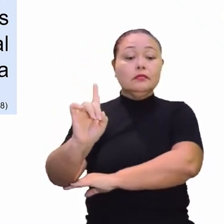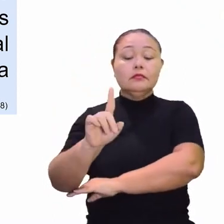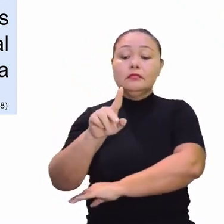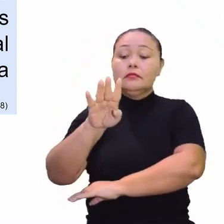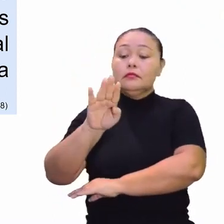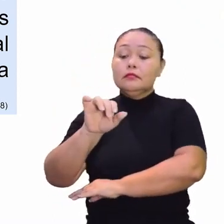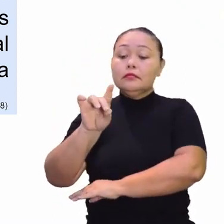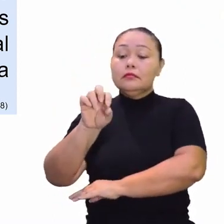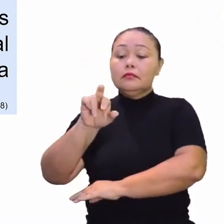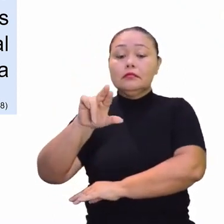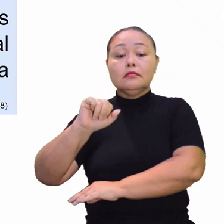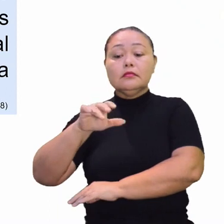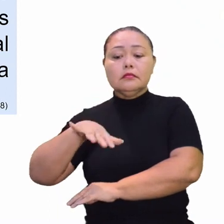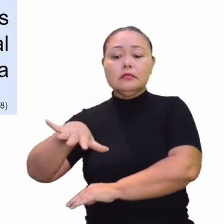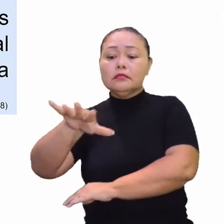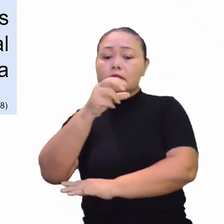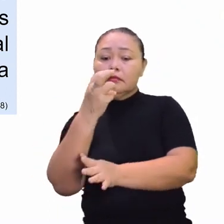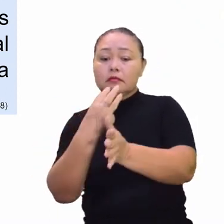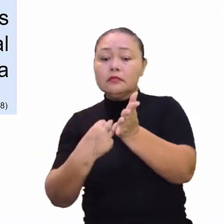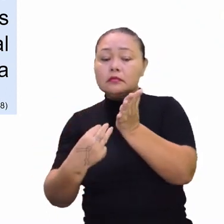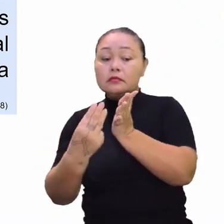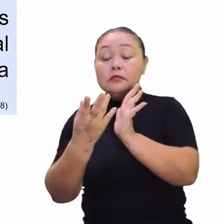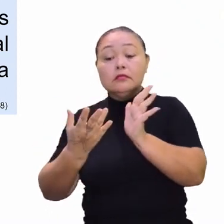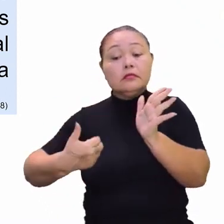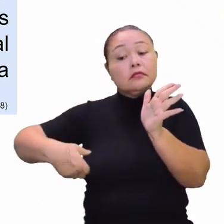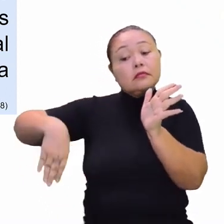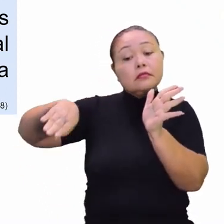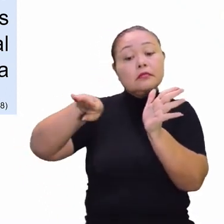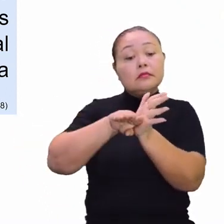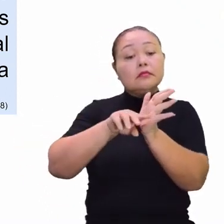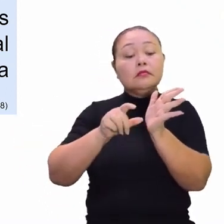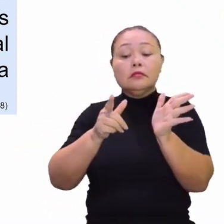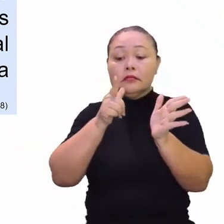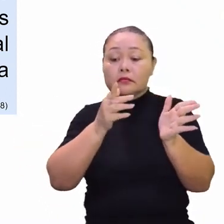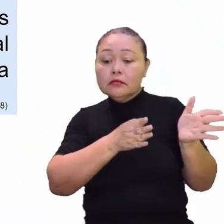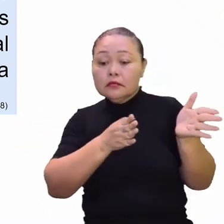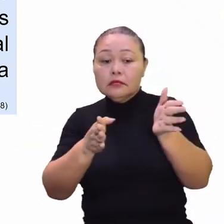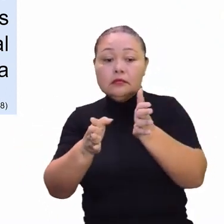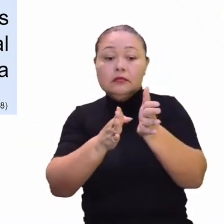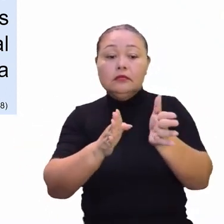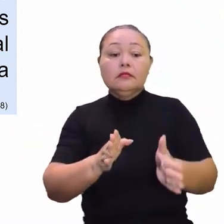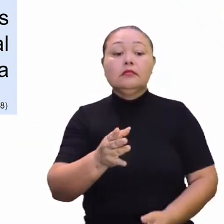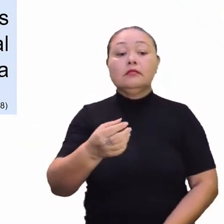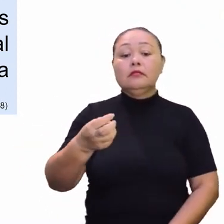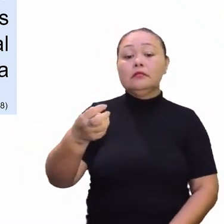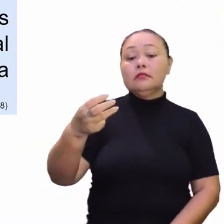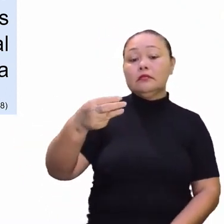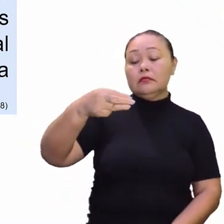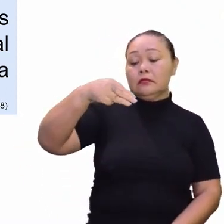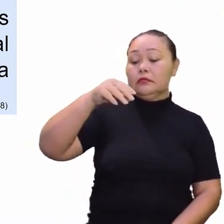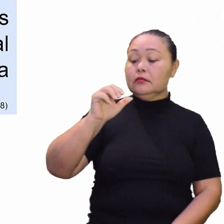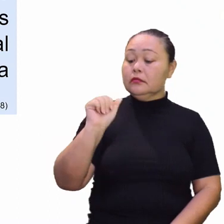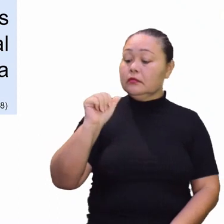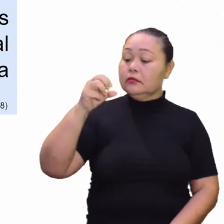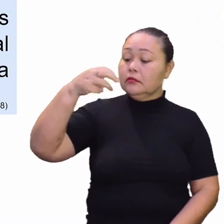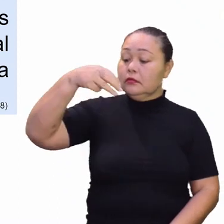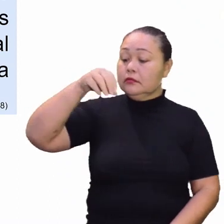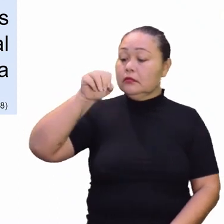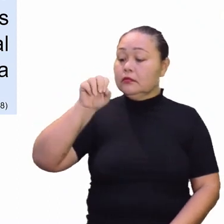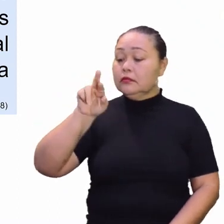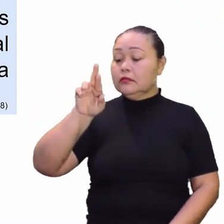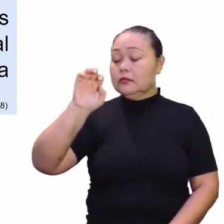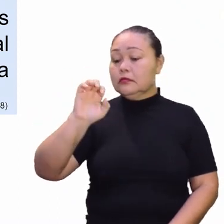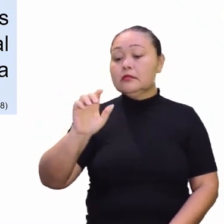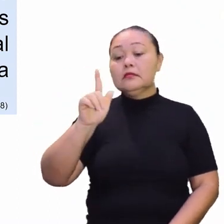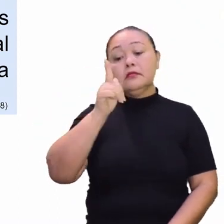Obviamente, vão fazer um mapeamento da área e vão chegar nos rios Mamoré, Guaporé e